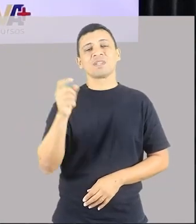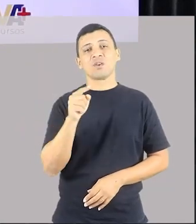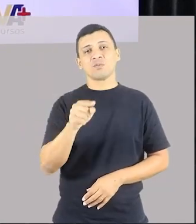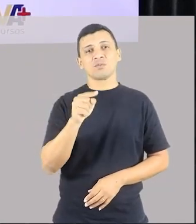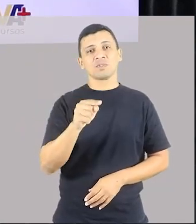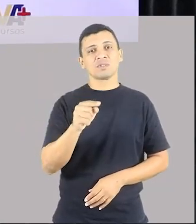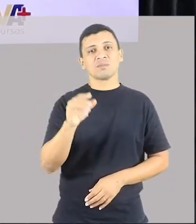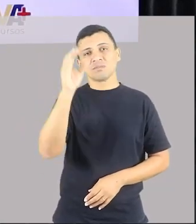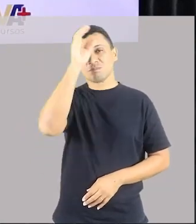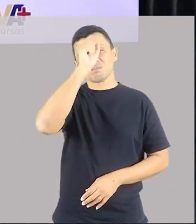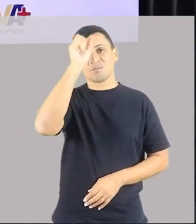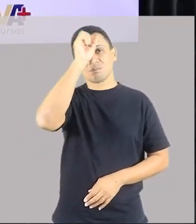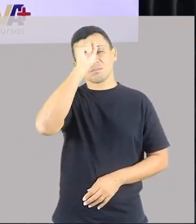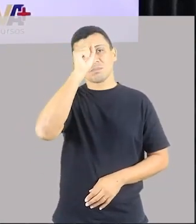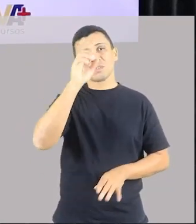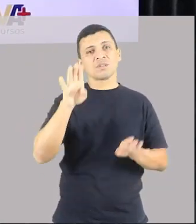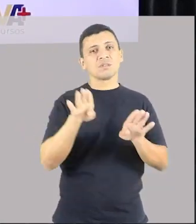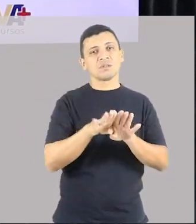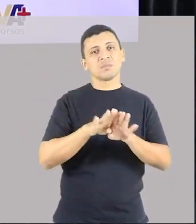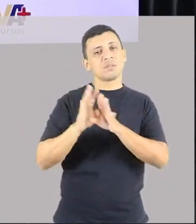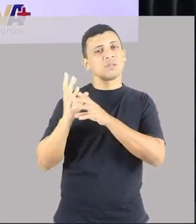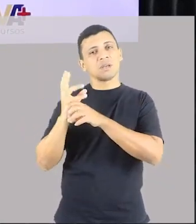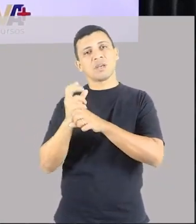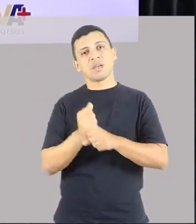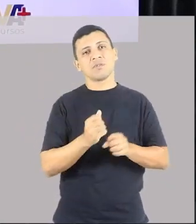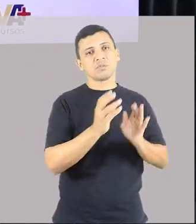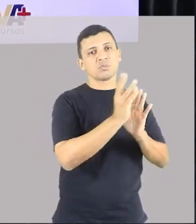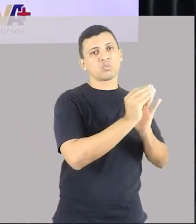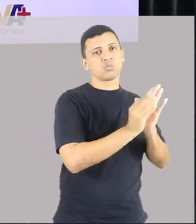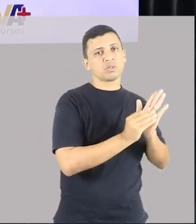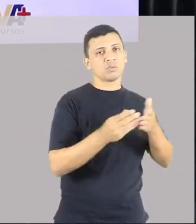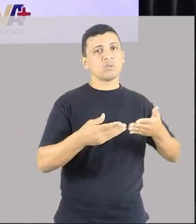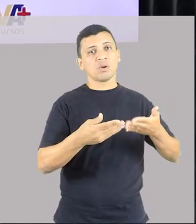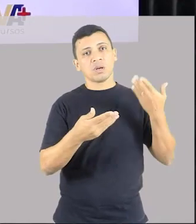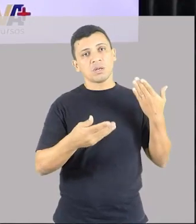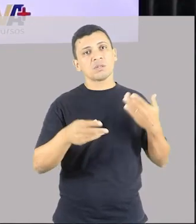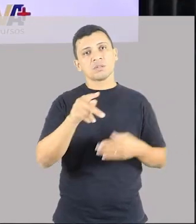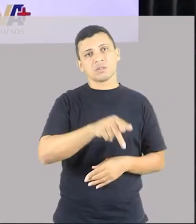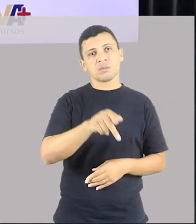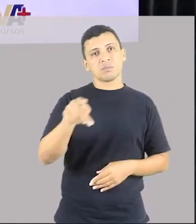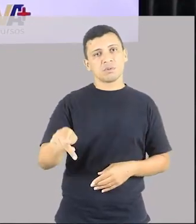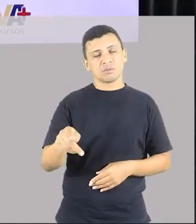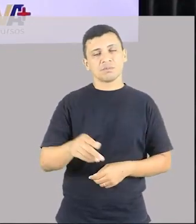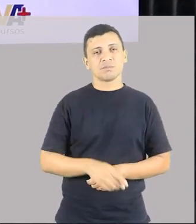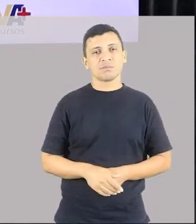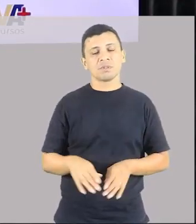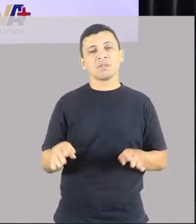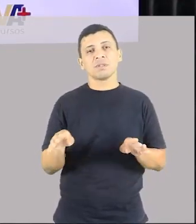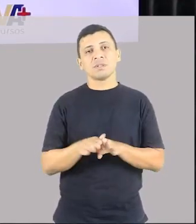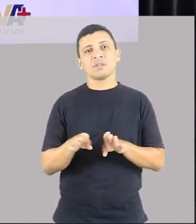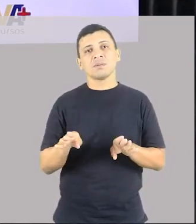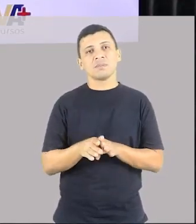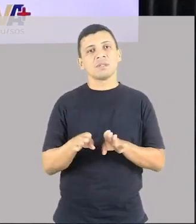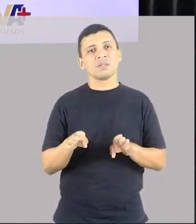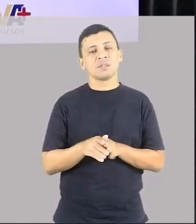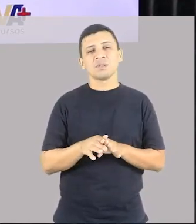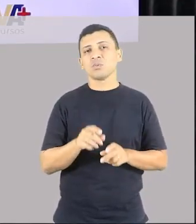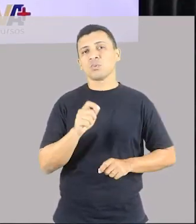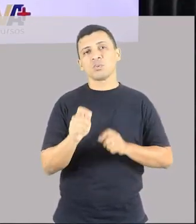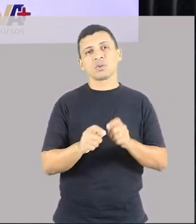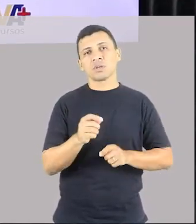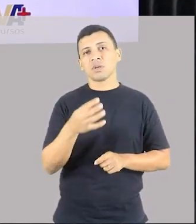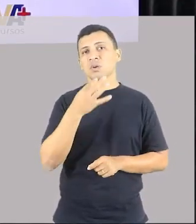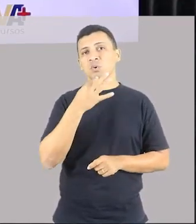fixe, aplique e revise o conteúdo antes da sua prova, além, claro, de se ambientar com esse tipo